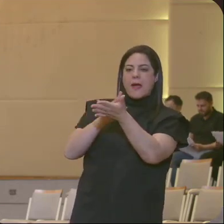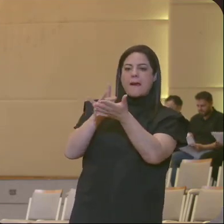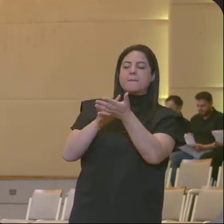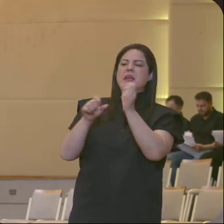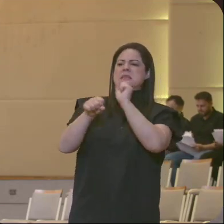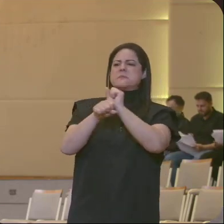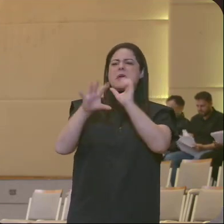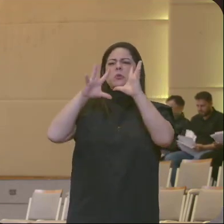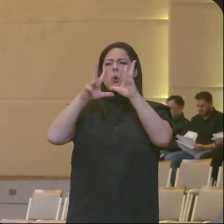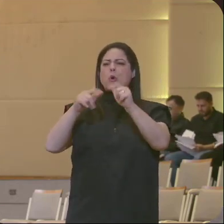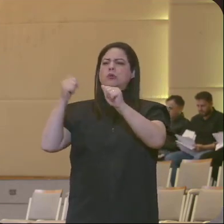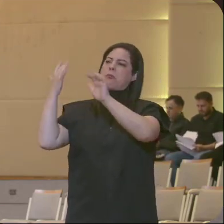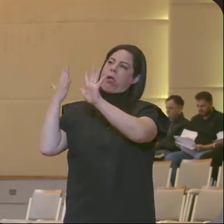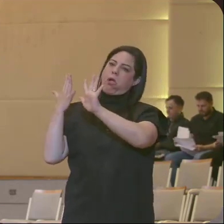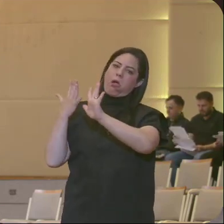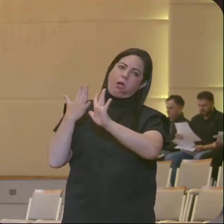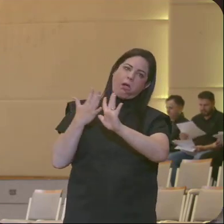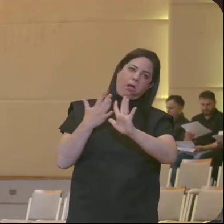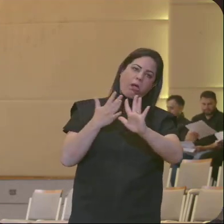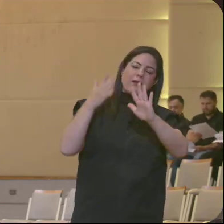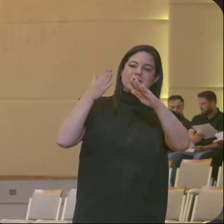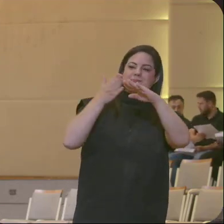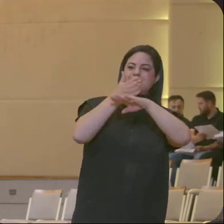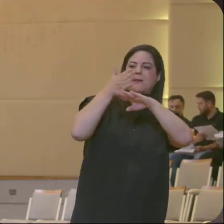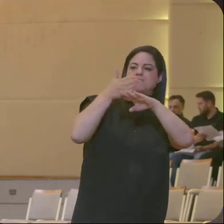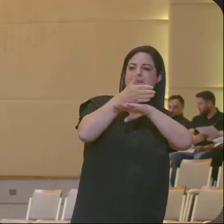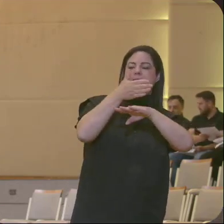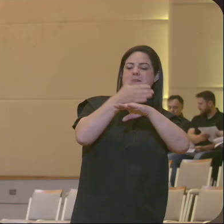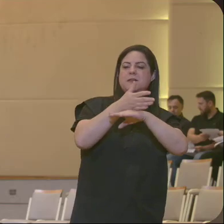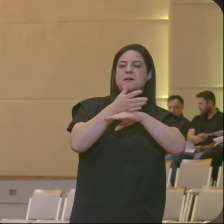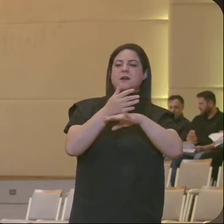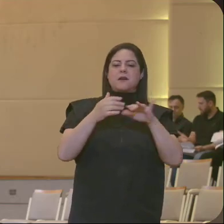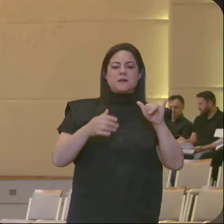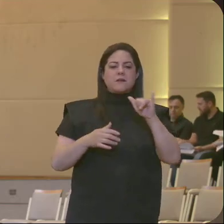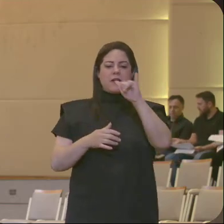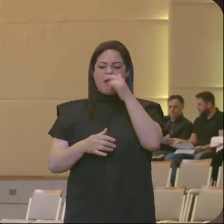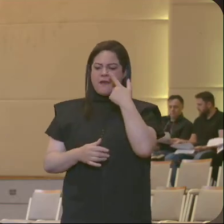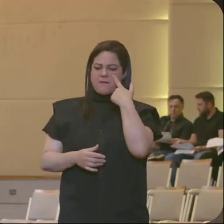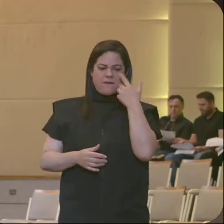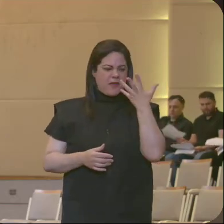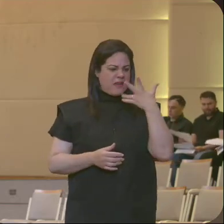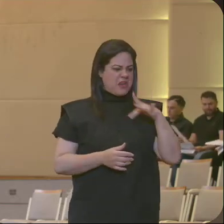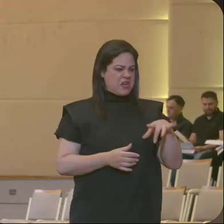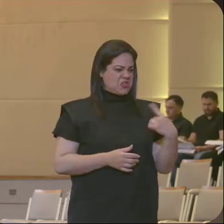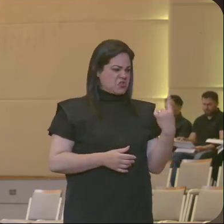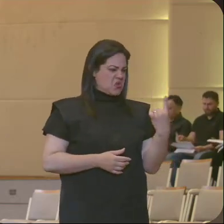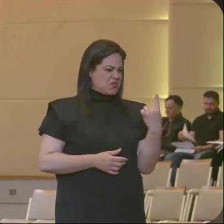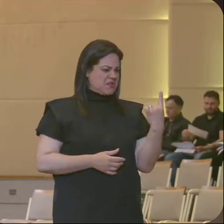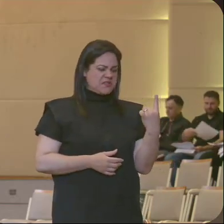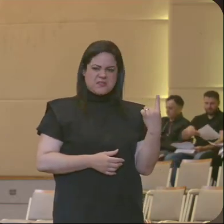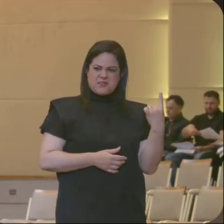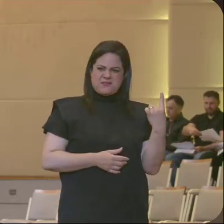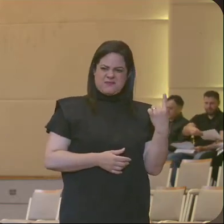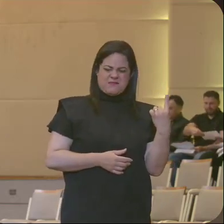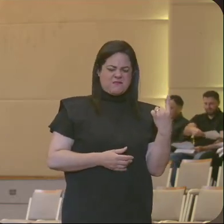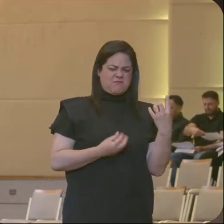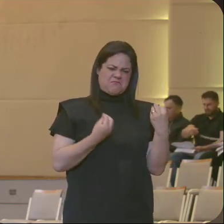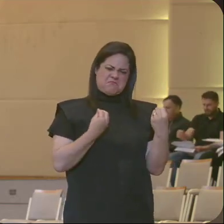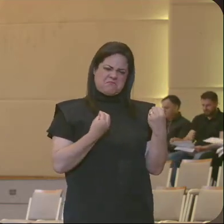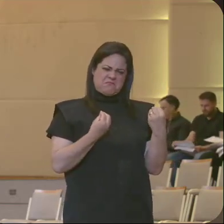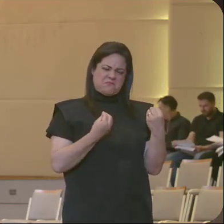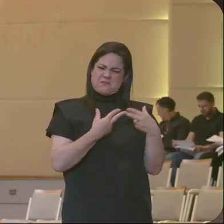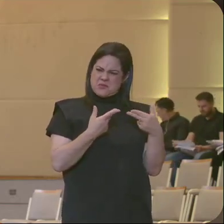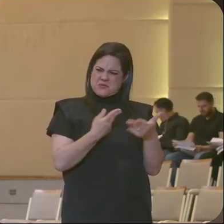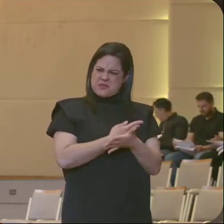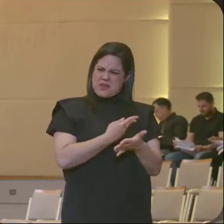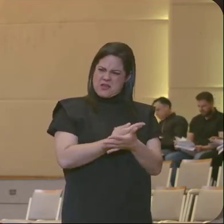todo mundo entrar no avião. O avião decola e as pessoas começam a olhar para aquela criança sozinha ali e falam assim, mas tem alguma coisa